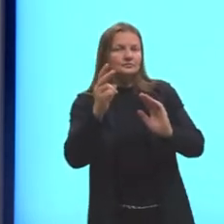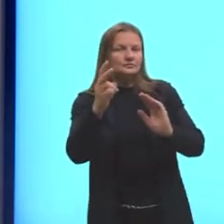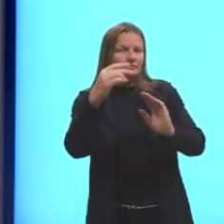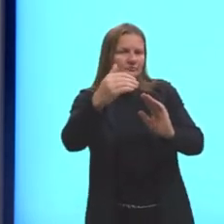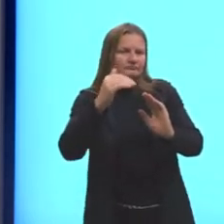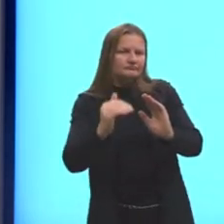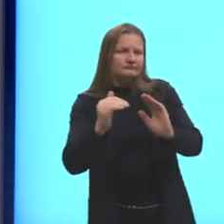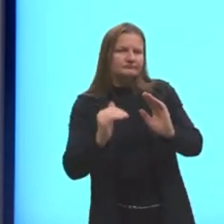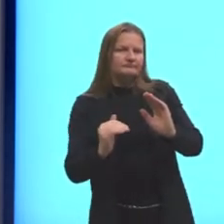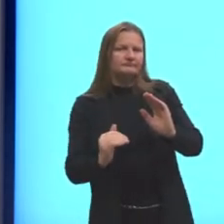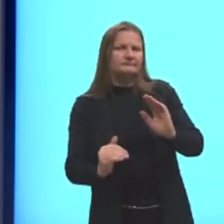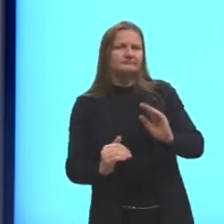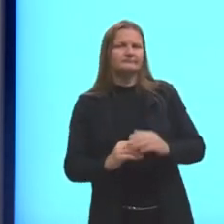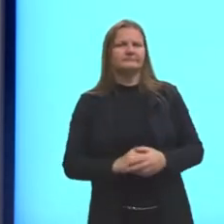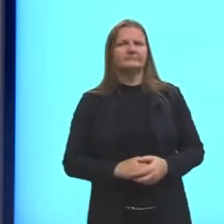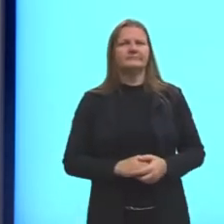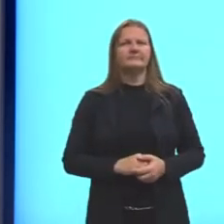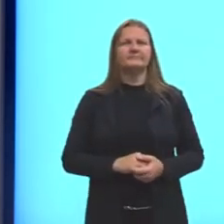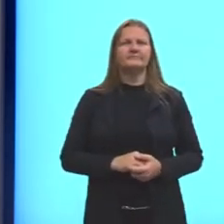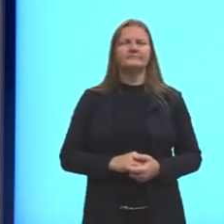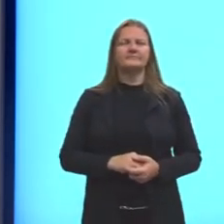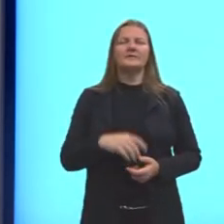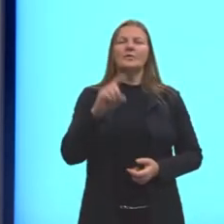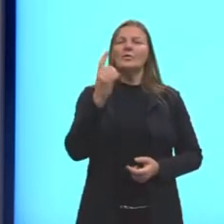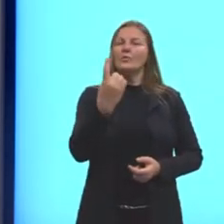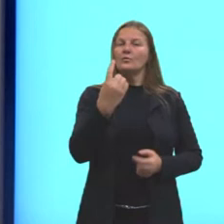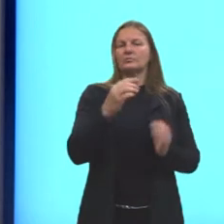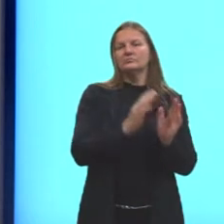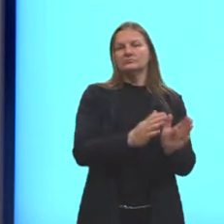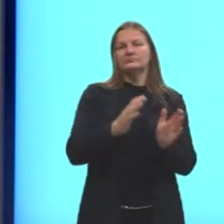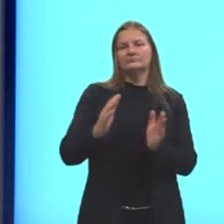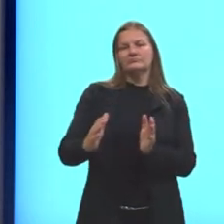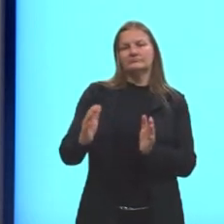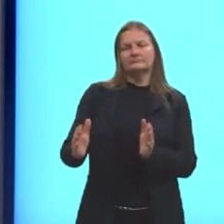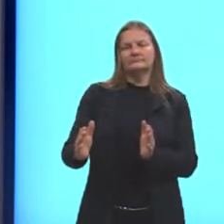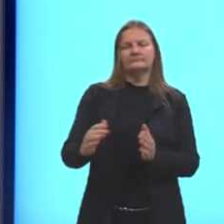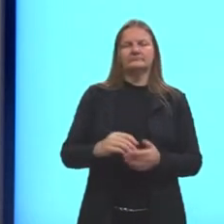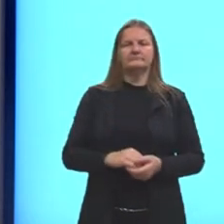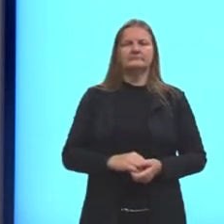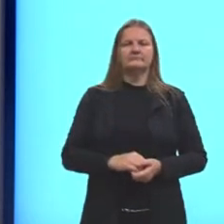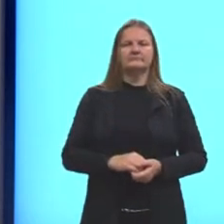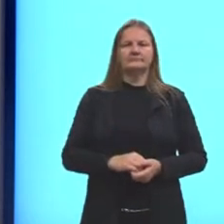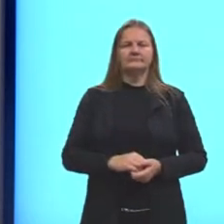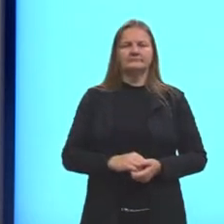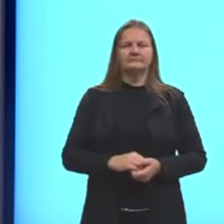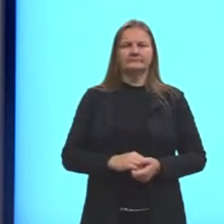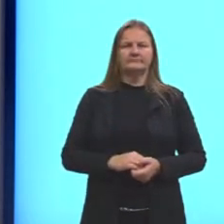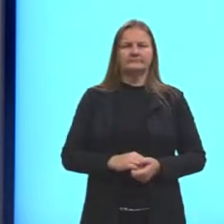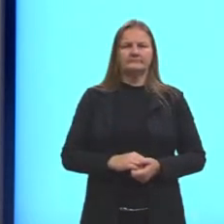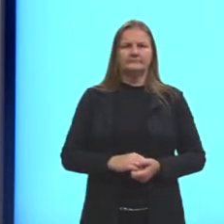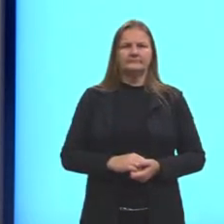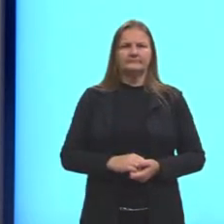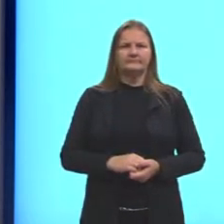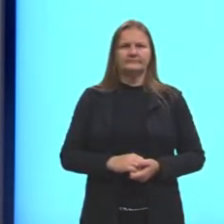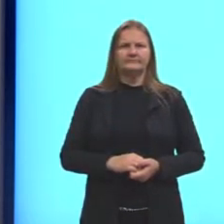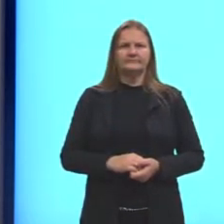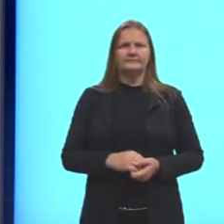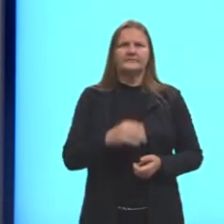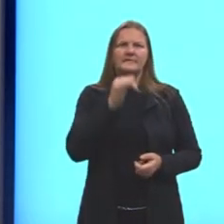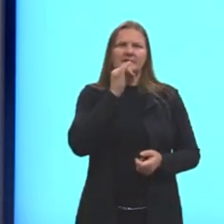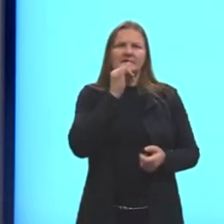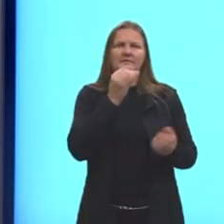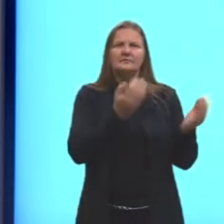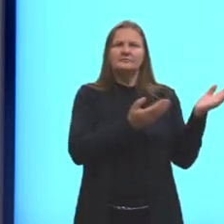cálculo tá esse aqui é apenas um passo que vocês podem utilizar na simplificação este